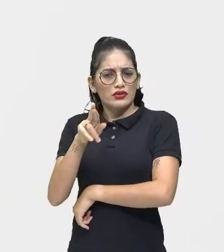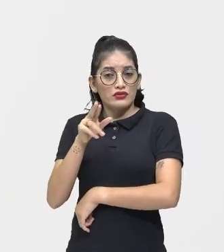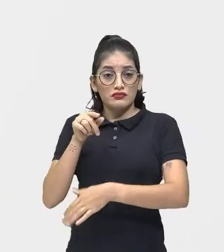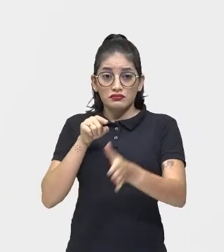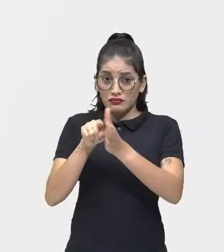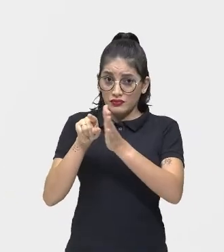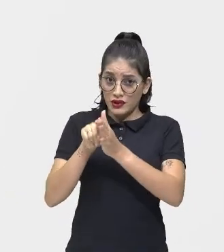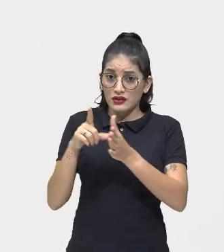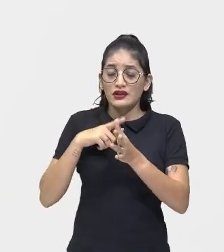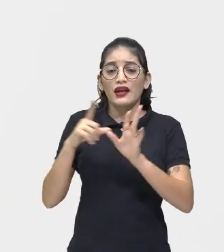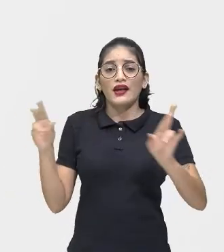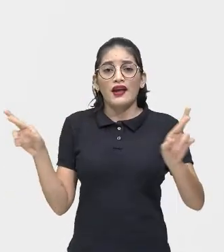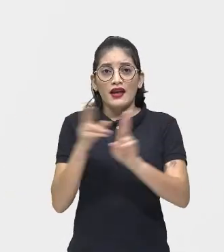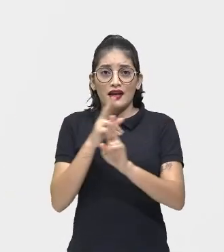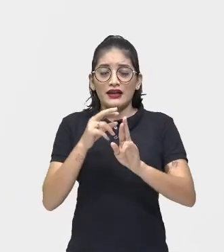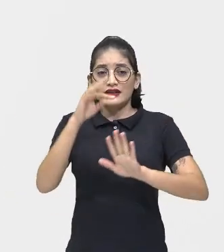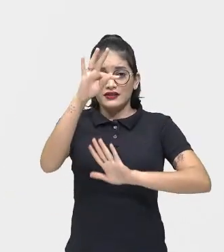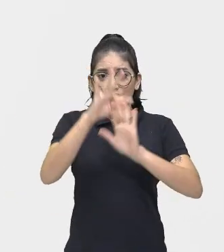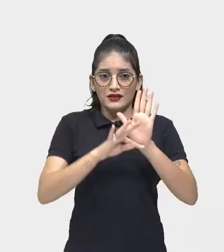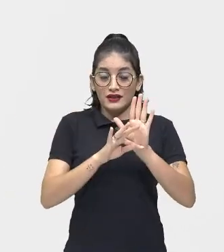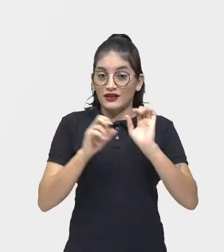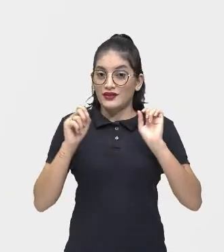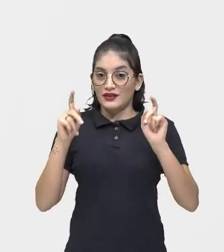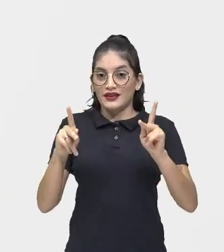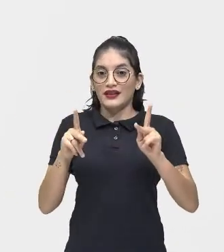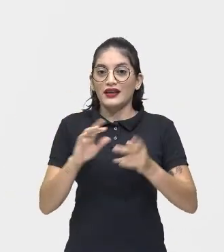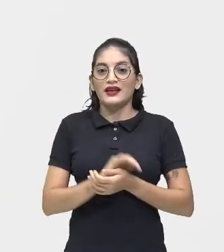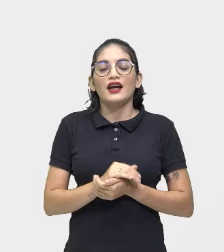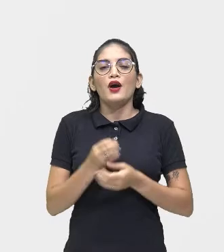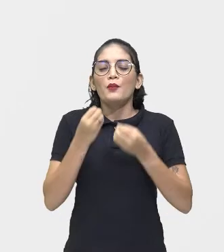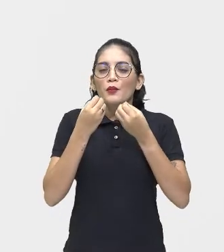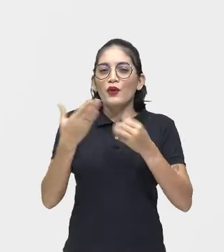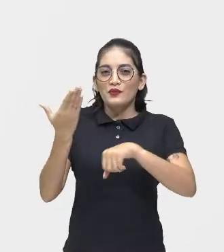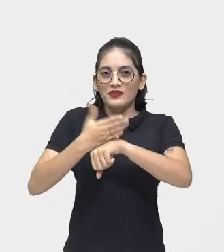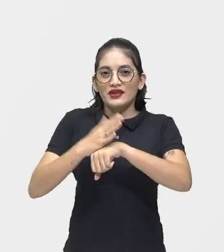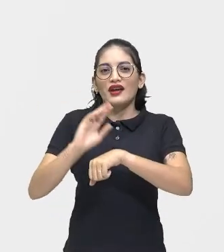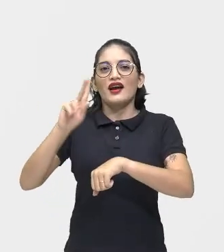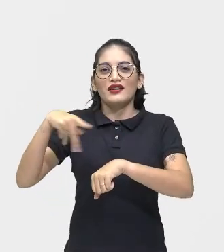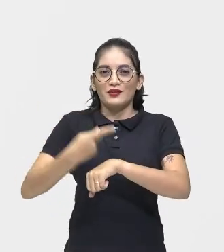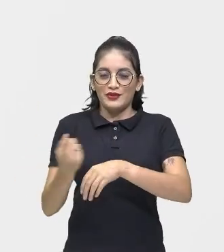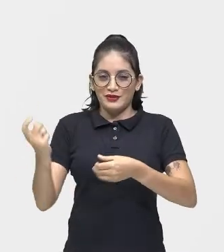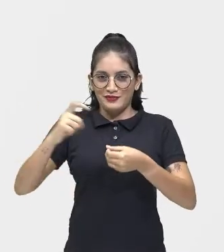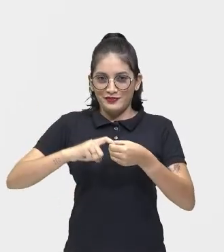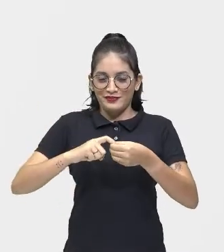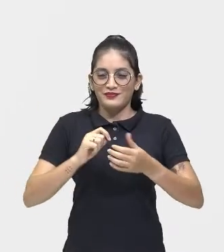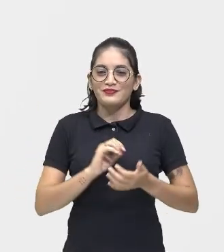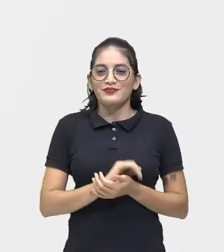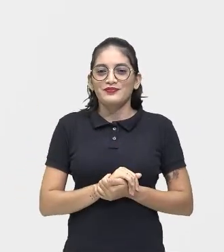questionamentos relacionados a esses textos, ok? Bom exercício a todos e até daqui a pouco.